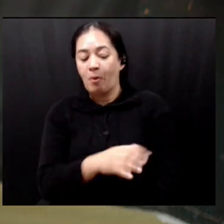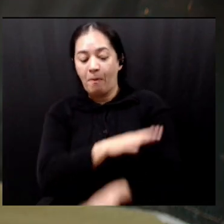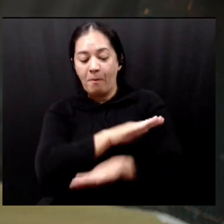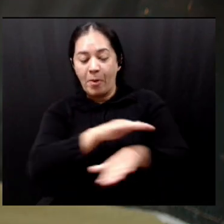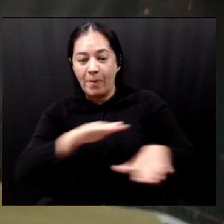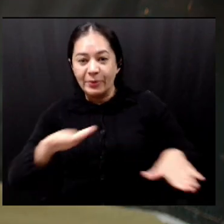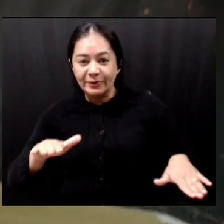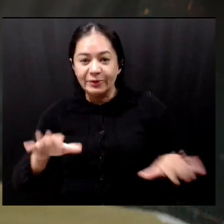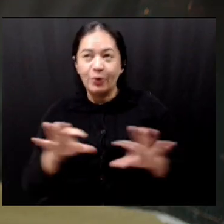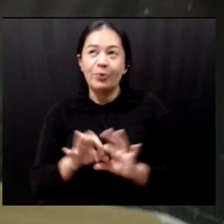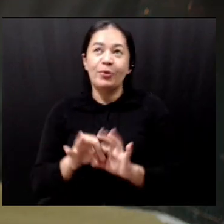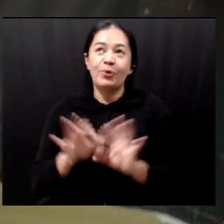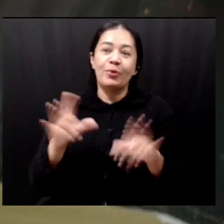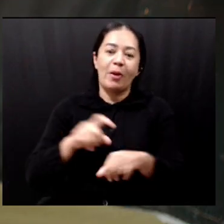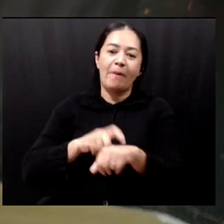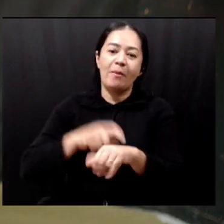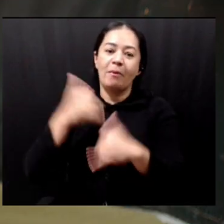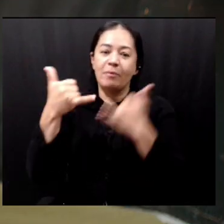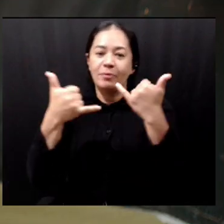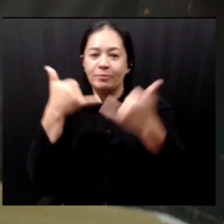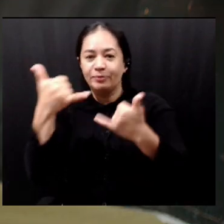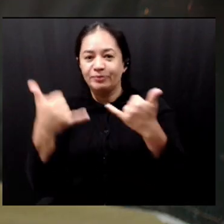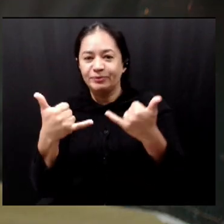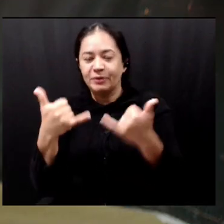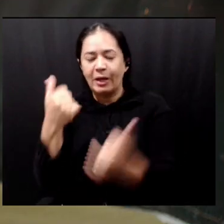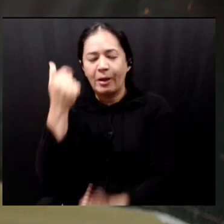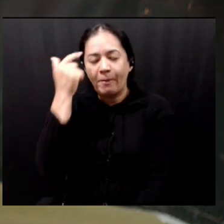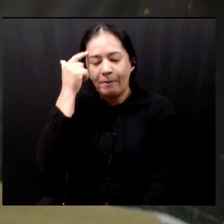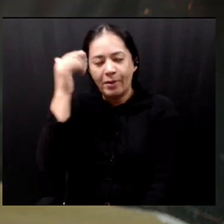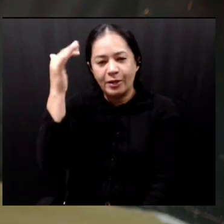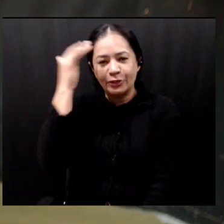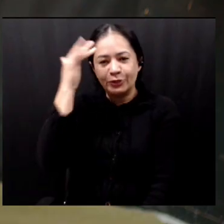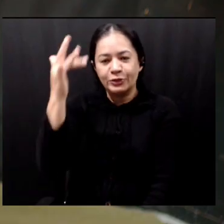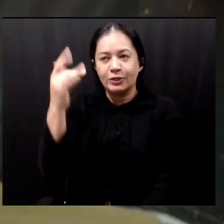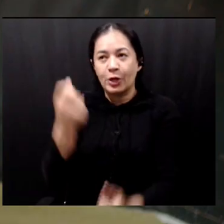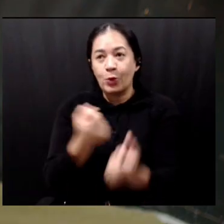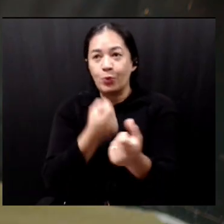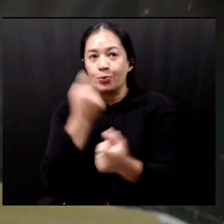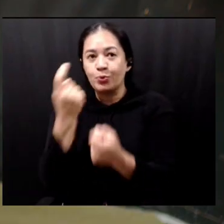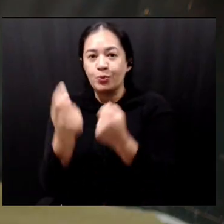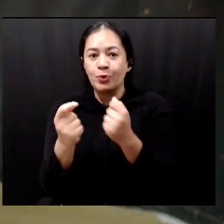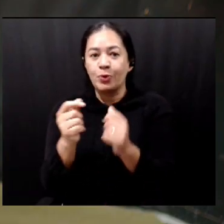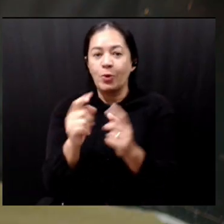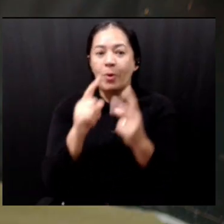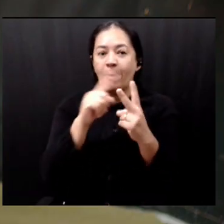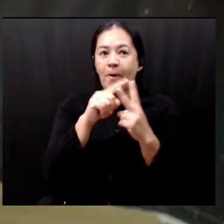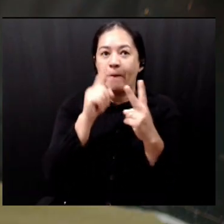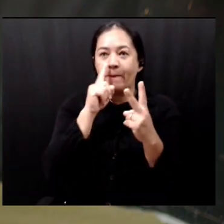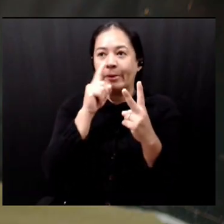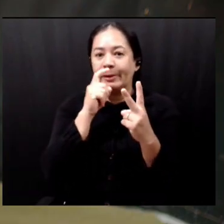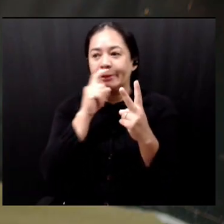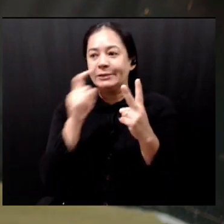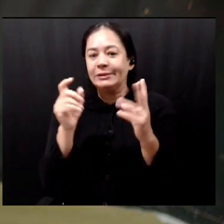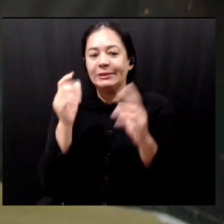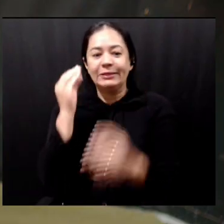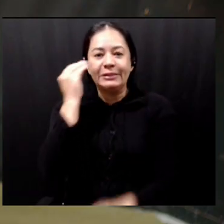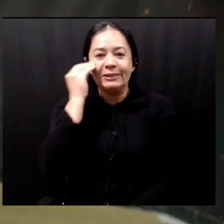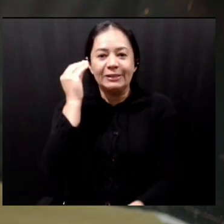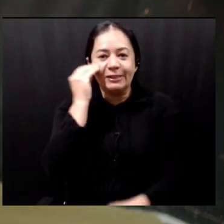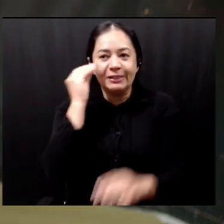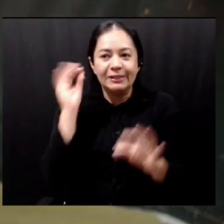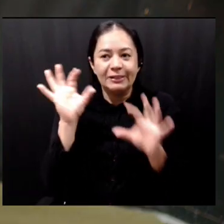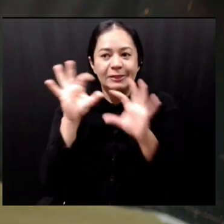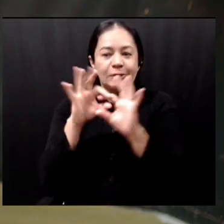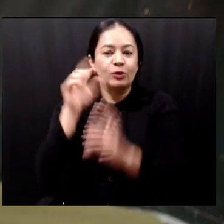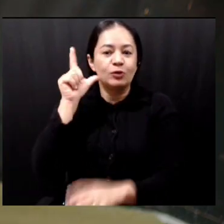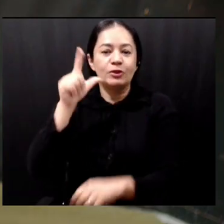para brincar e imaginar, muitos pais tentam encaixar no dia a dia um espaço para participar deste universo